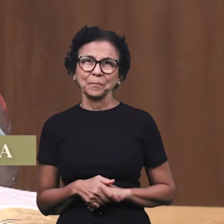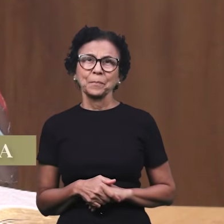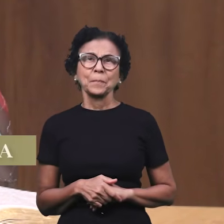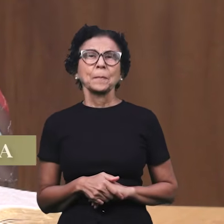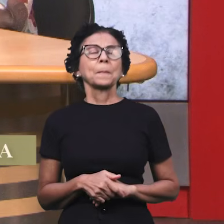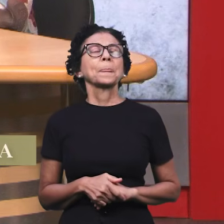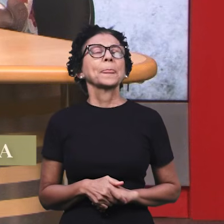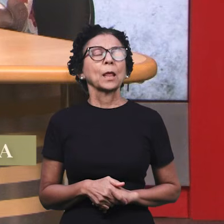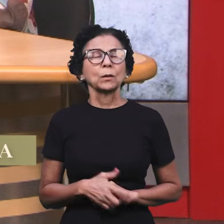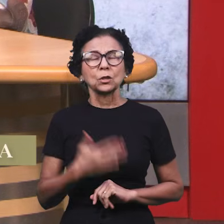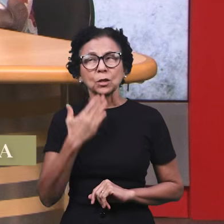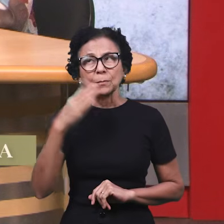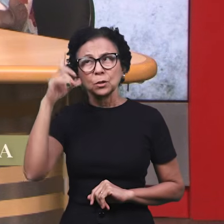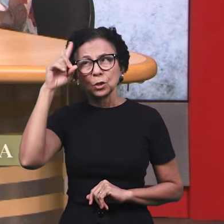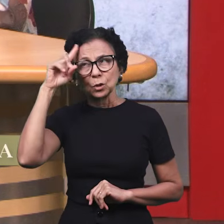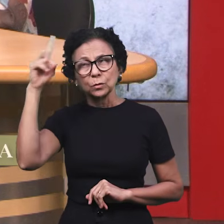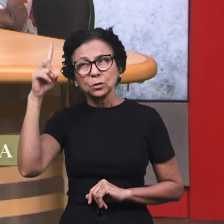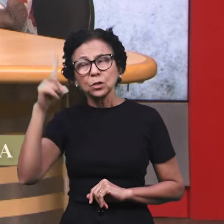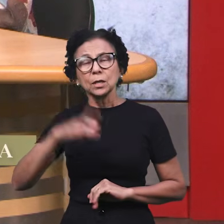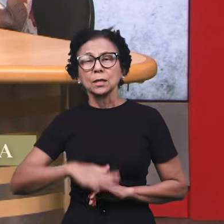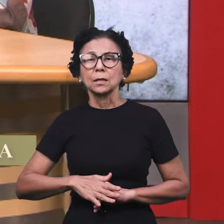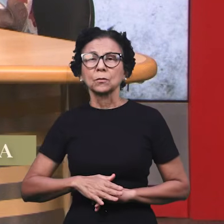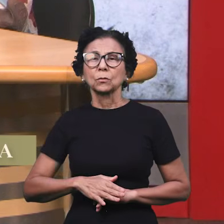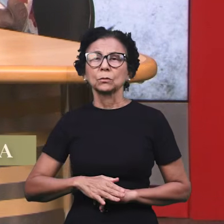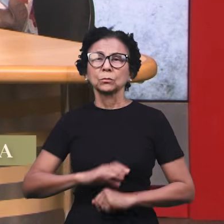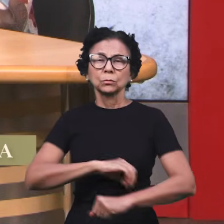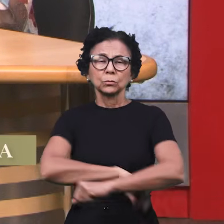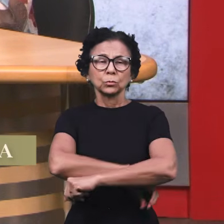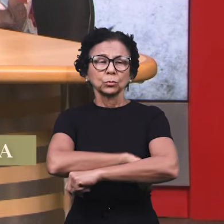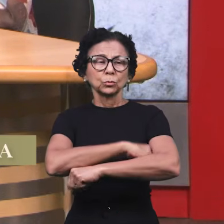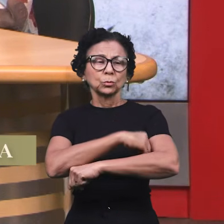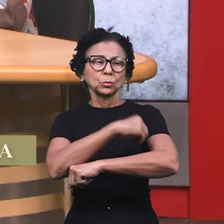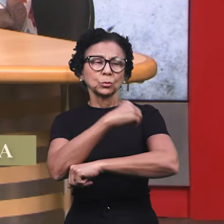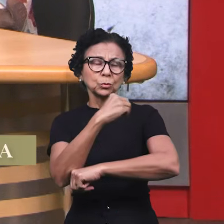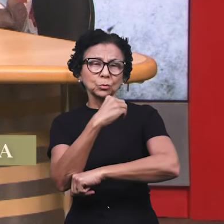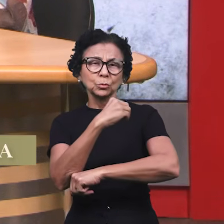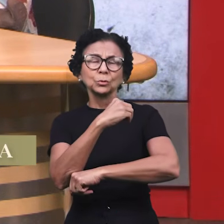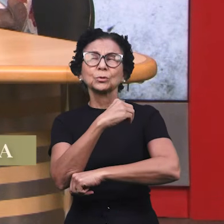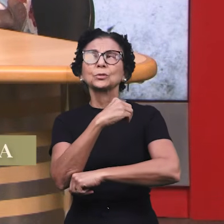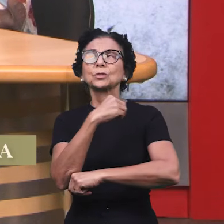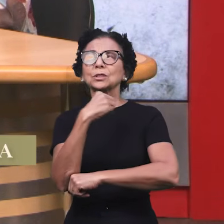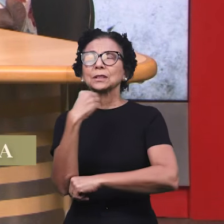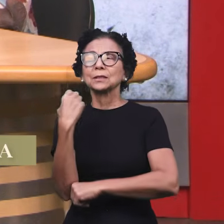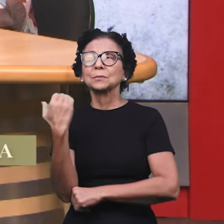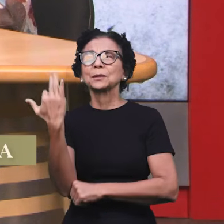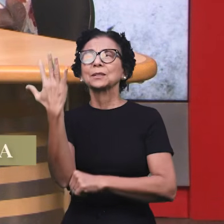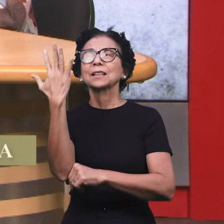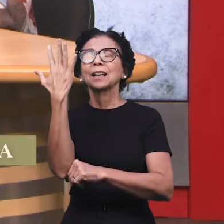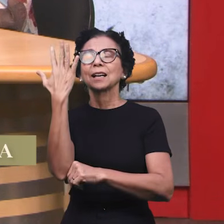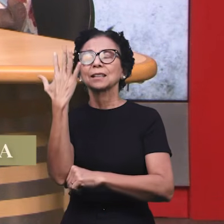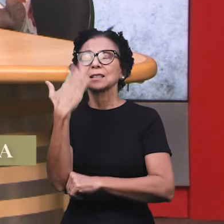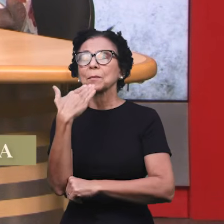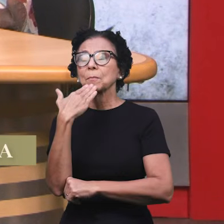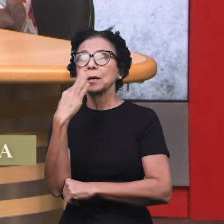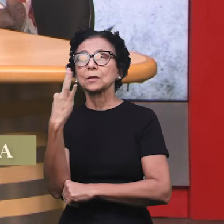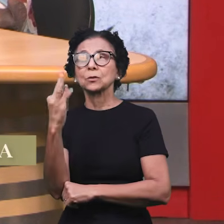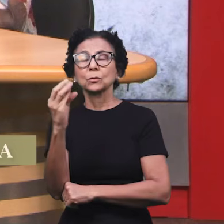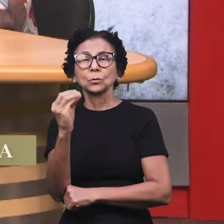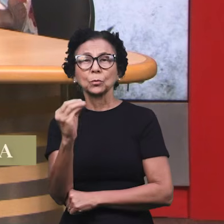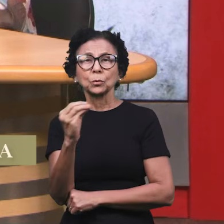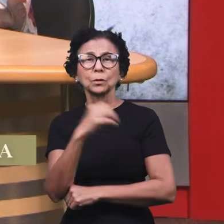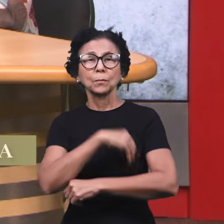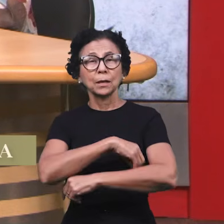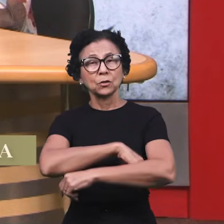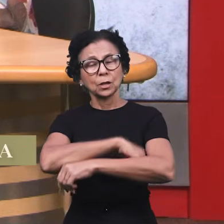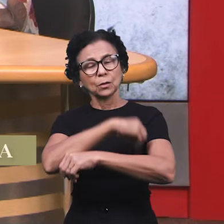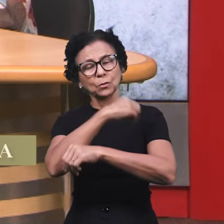no final do dia ela vai se apresentar ao Senhor já glorificando pela fidelidade dele. É maravilhoso